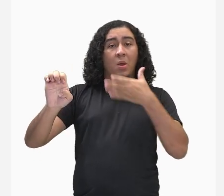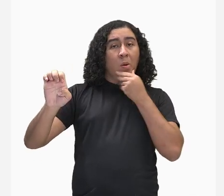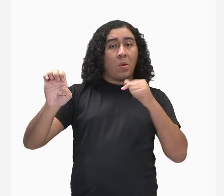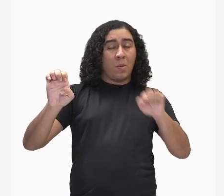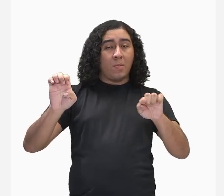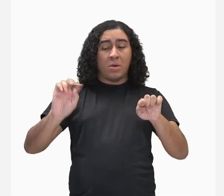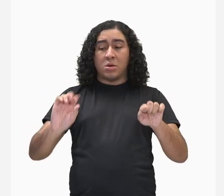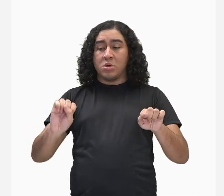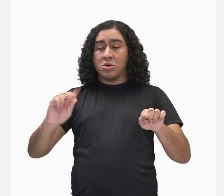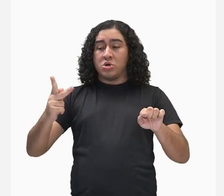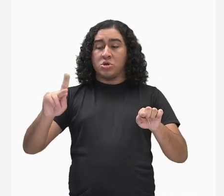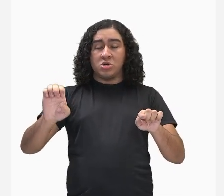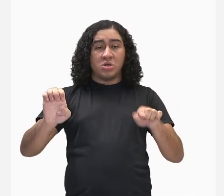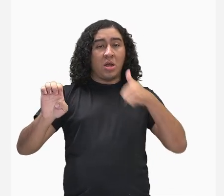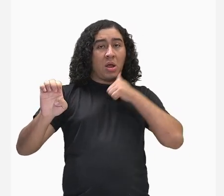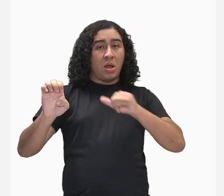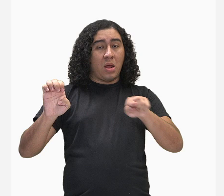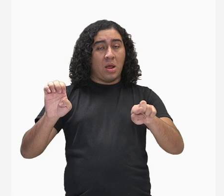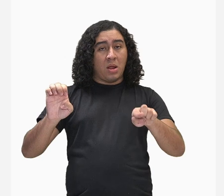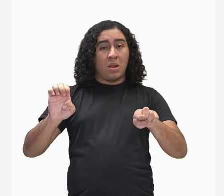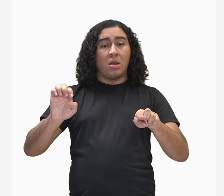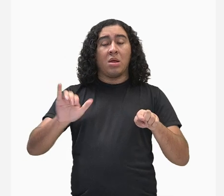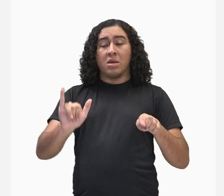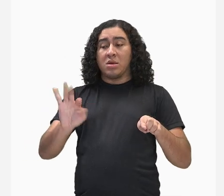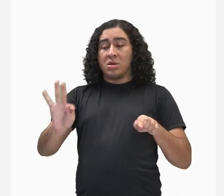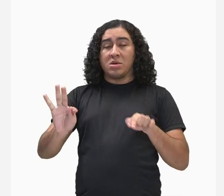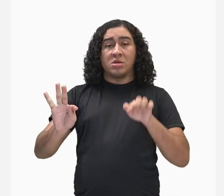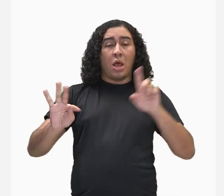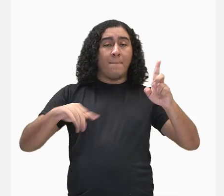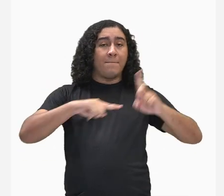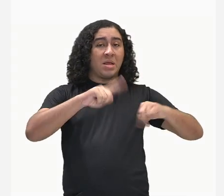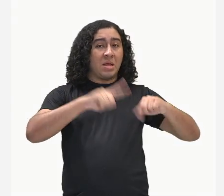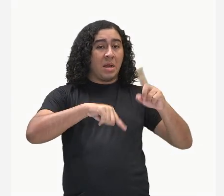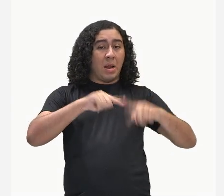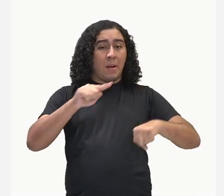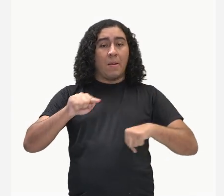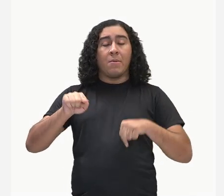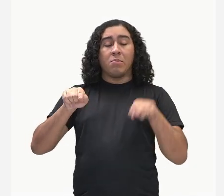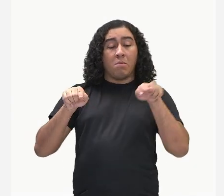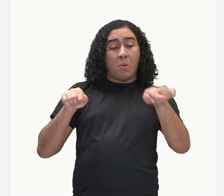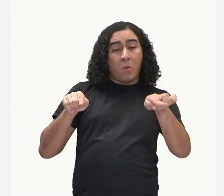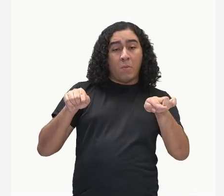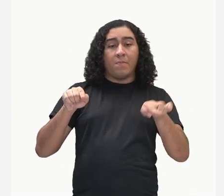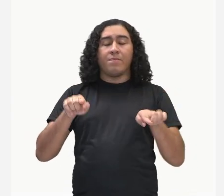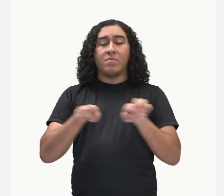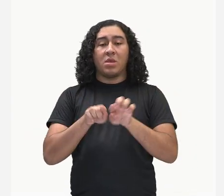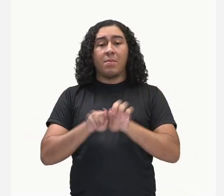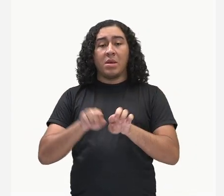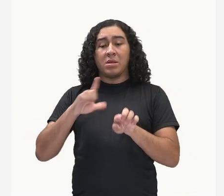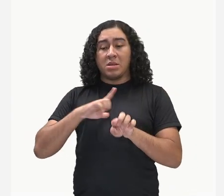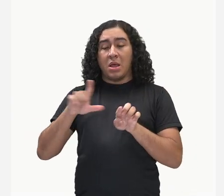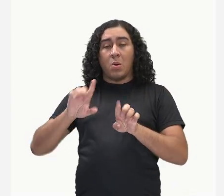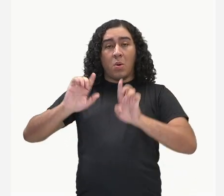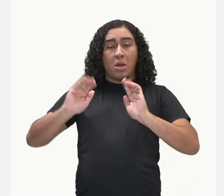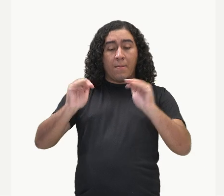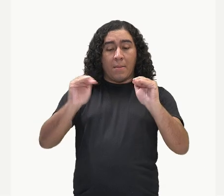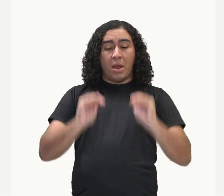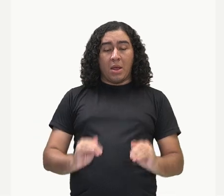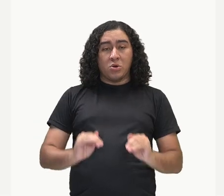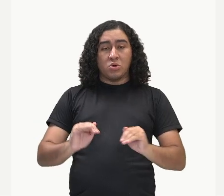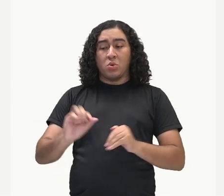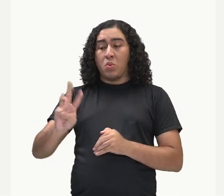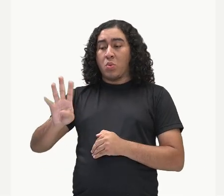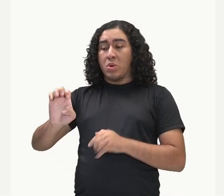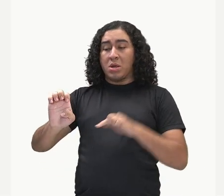she, ela, it, ele ou ela para coisas e objetos. E aqui nós temos o plural, tá? We